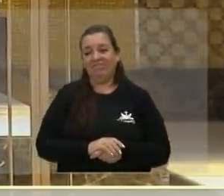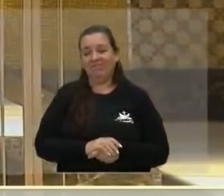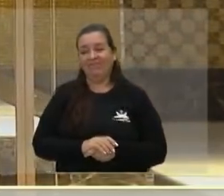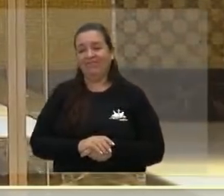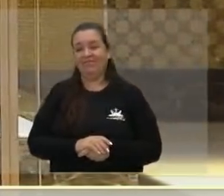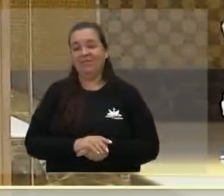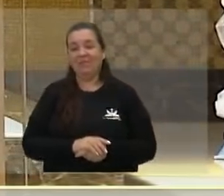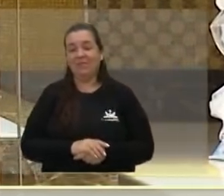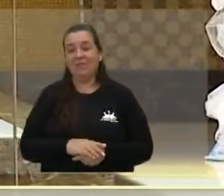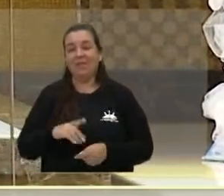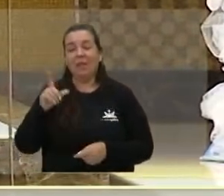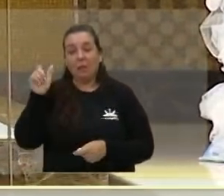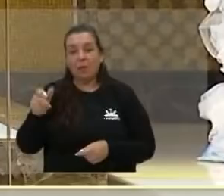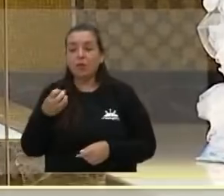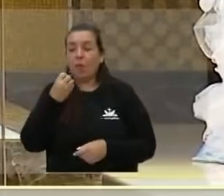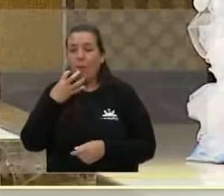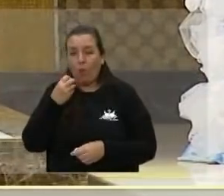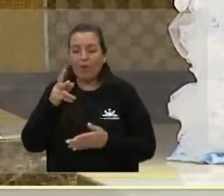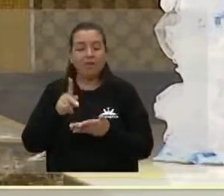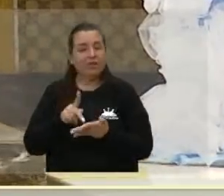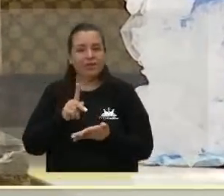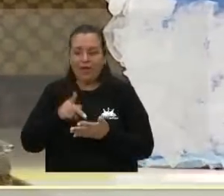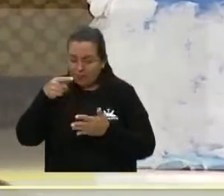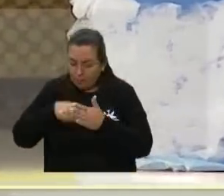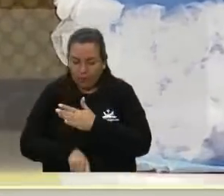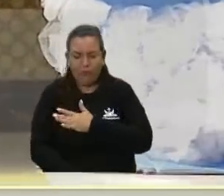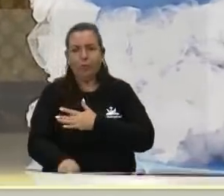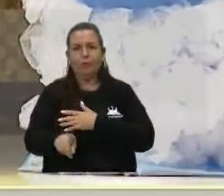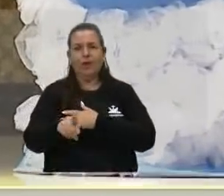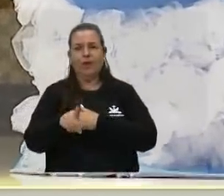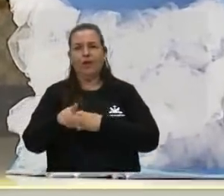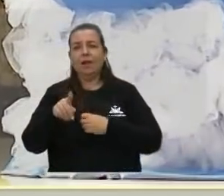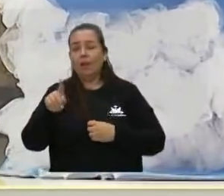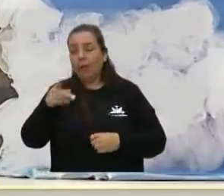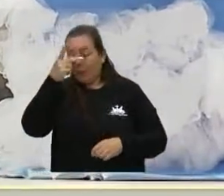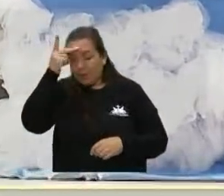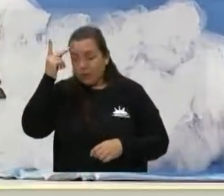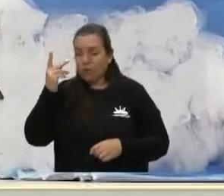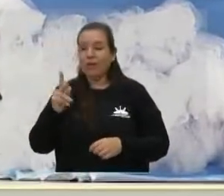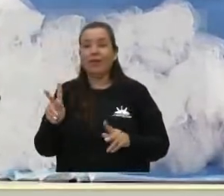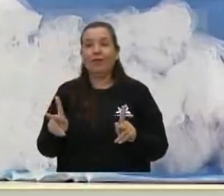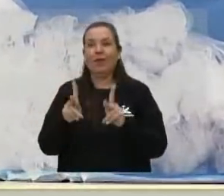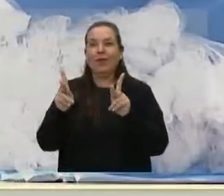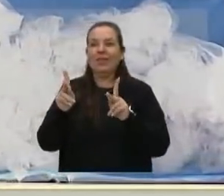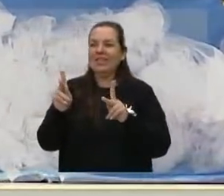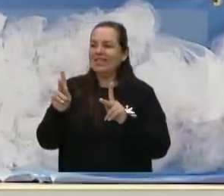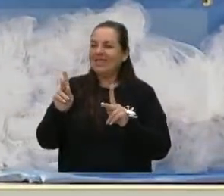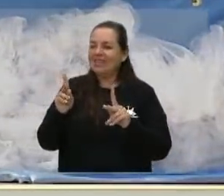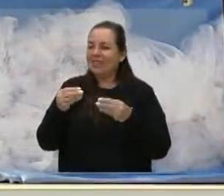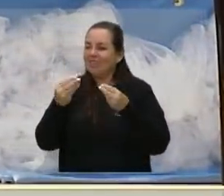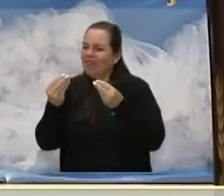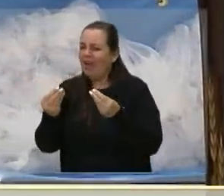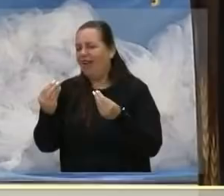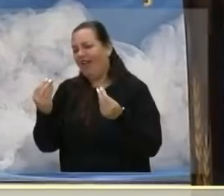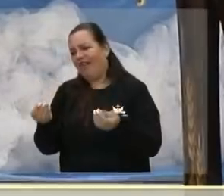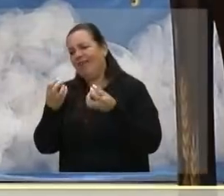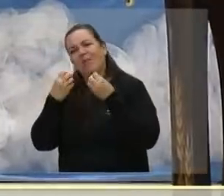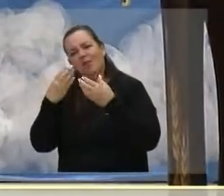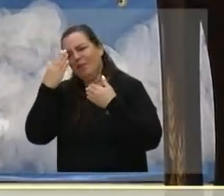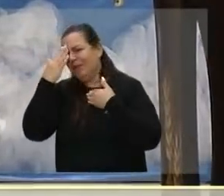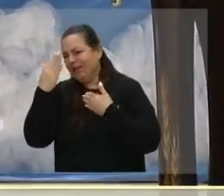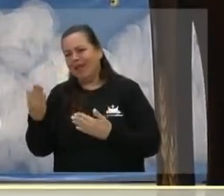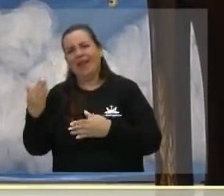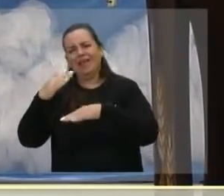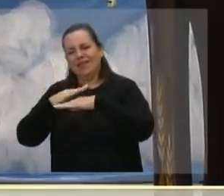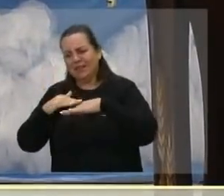o que é uma pessoa generosa é uma pessoa que falou isa cada gesto de carinho é uma pessoa que quando